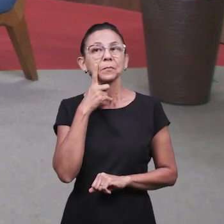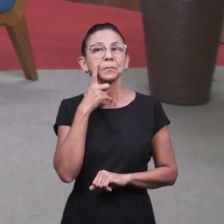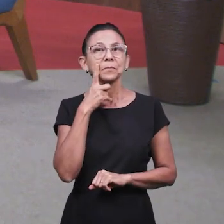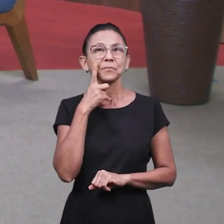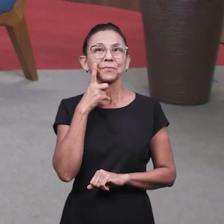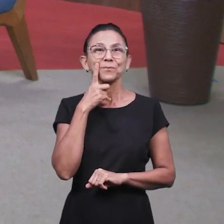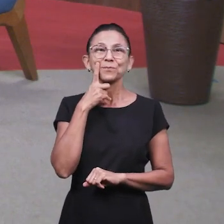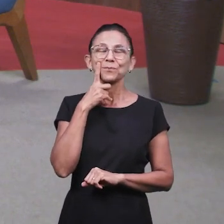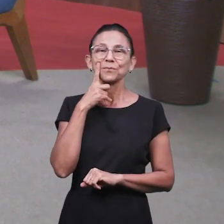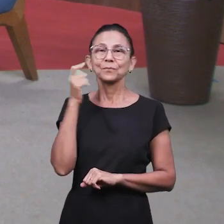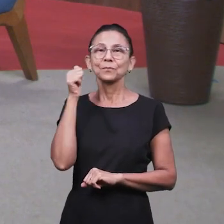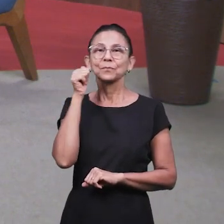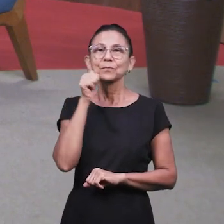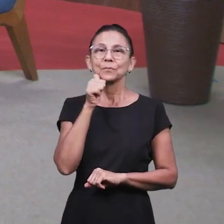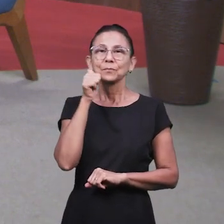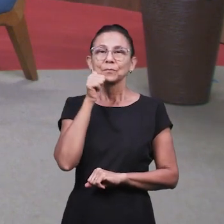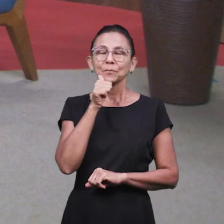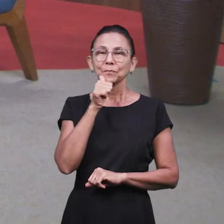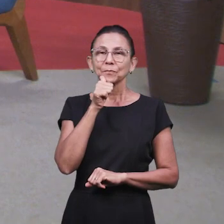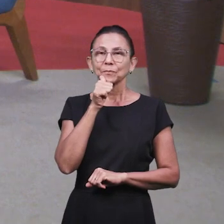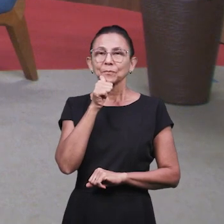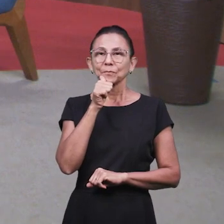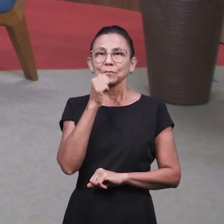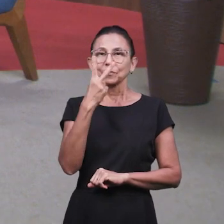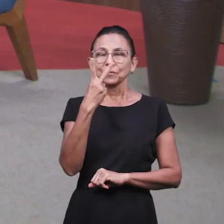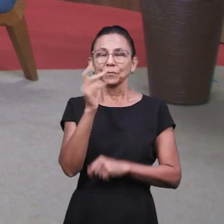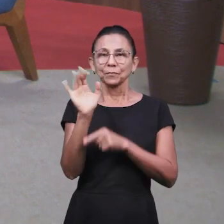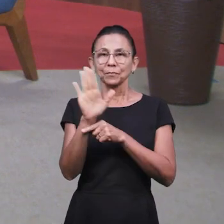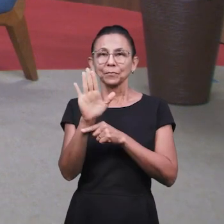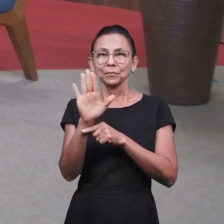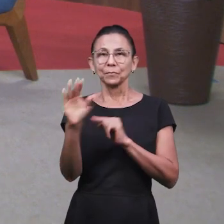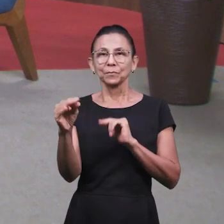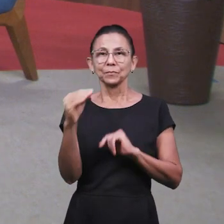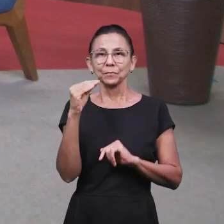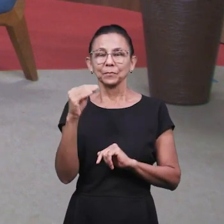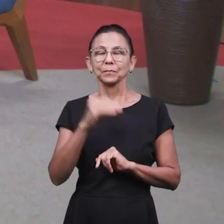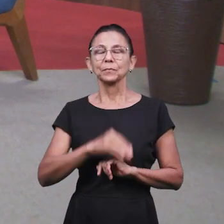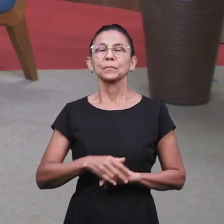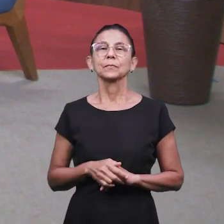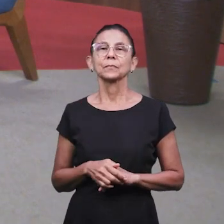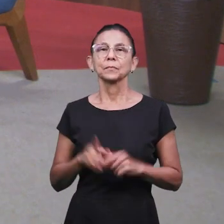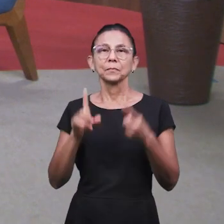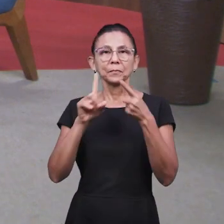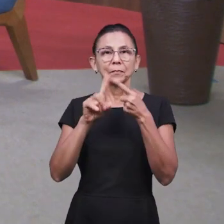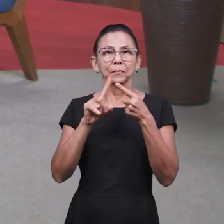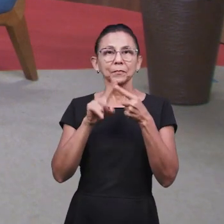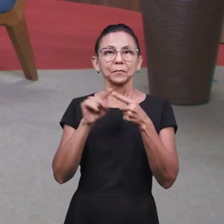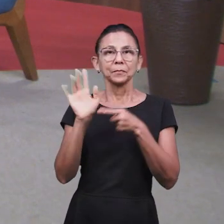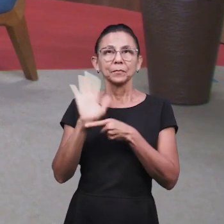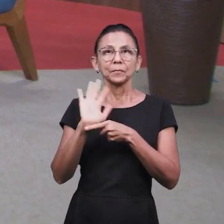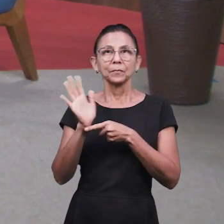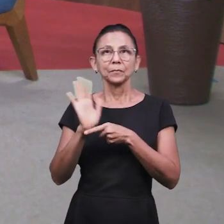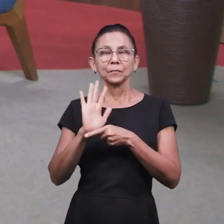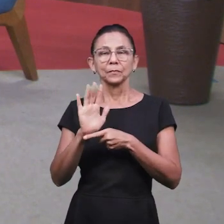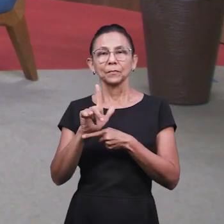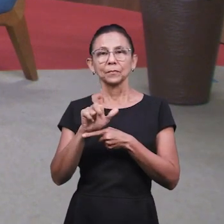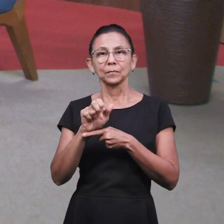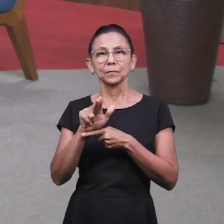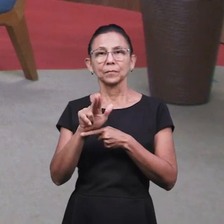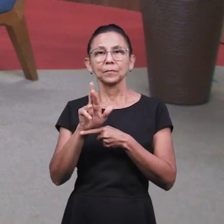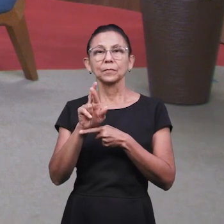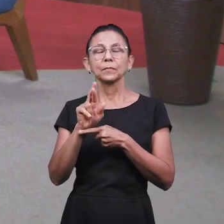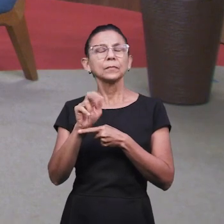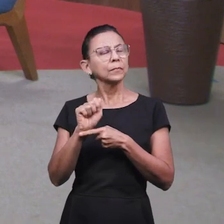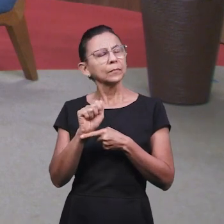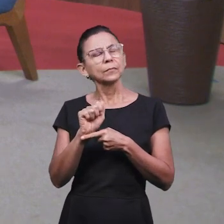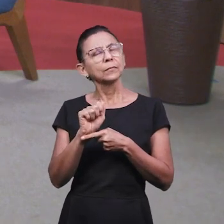irmã nossa mandou em vídeo. Na verdade, são 2 vídeos que nós vamos passar aqui. Um deles, o primeiro vídeo, vem de uma irmã chamada